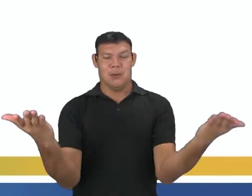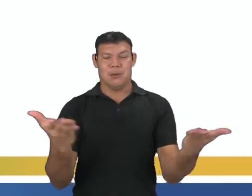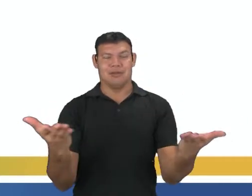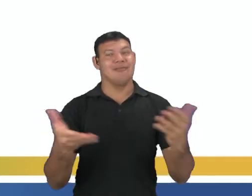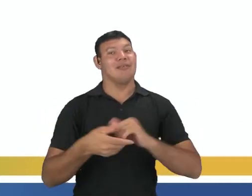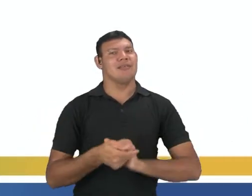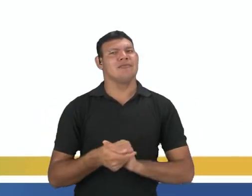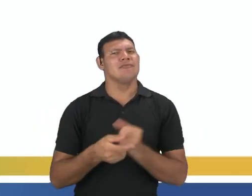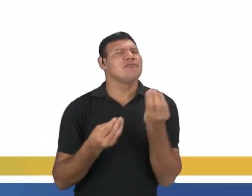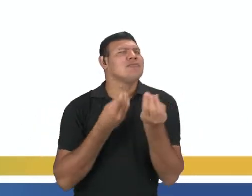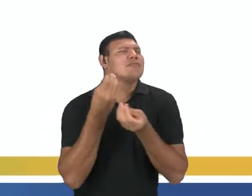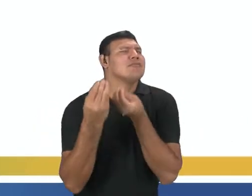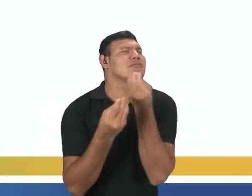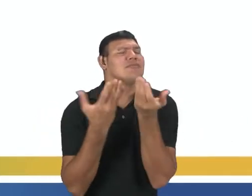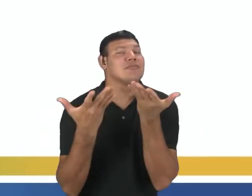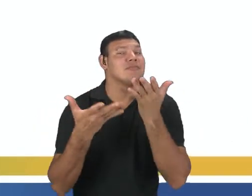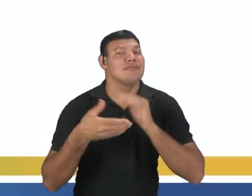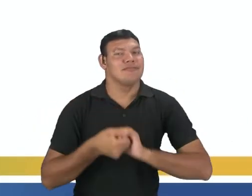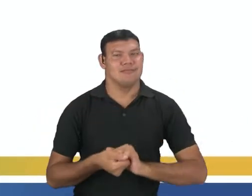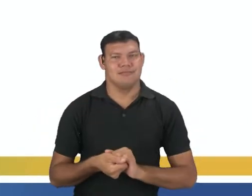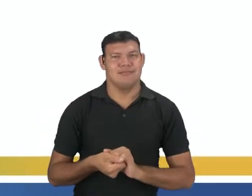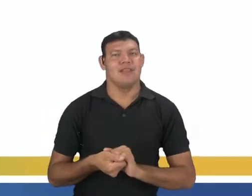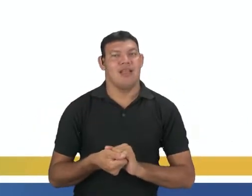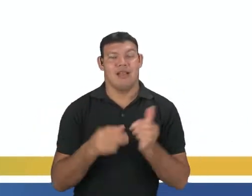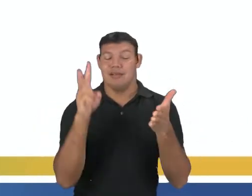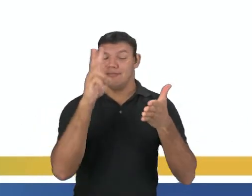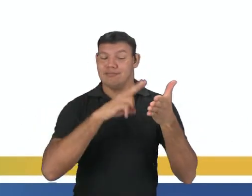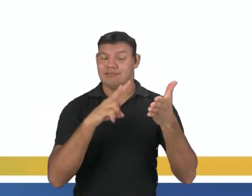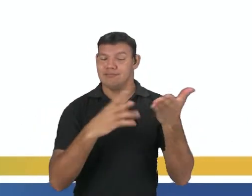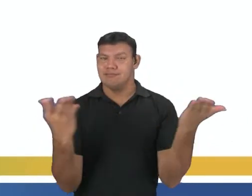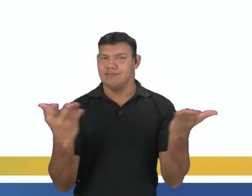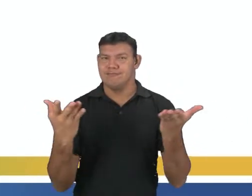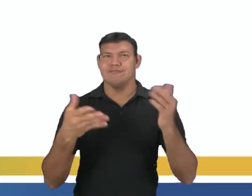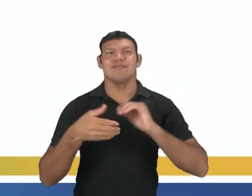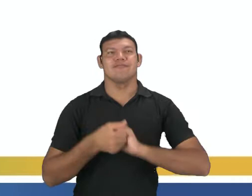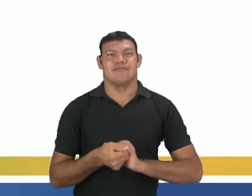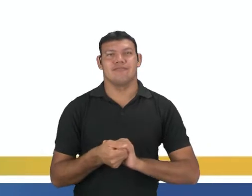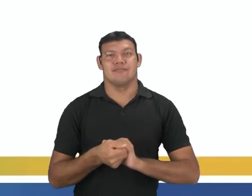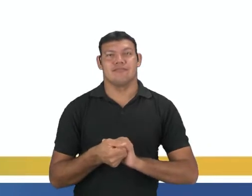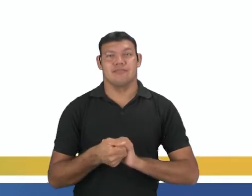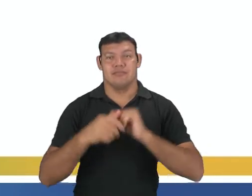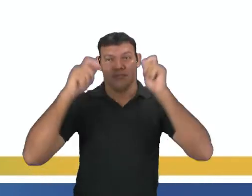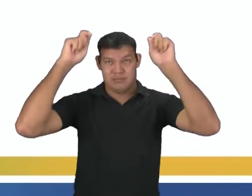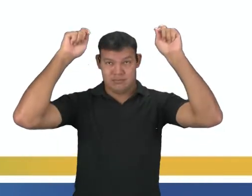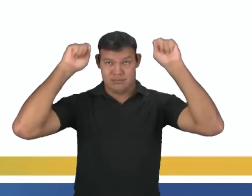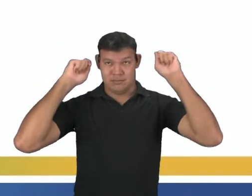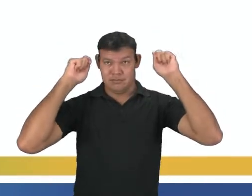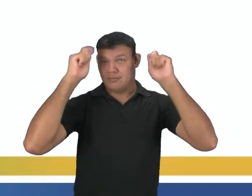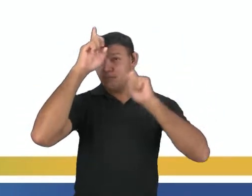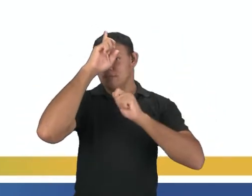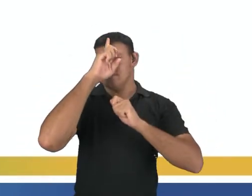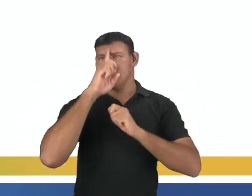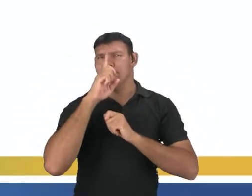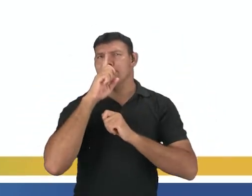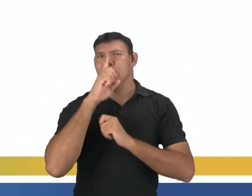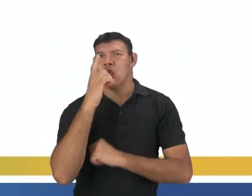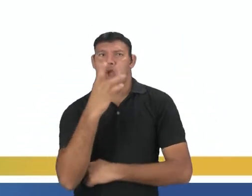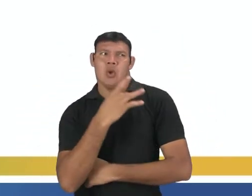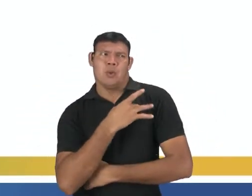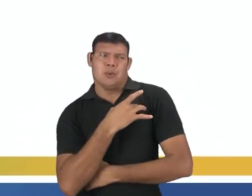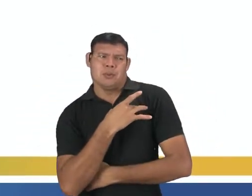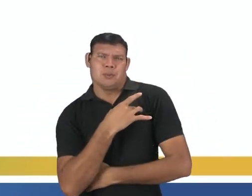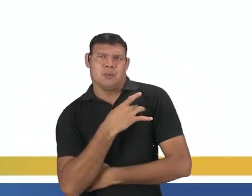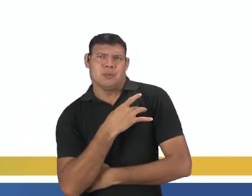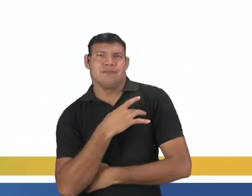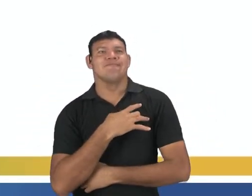como é que é essa história? Vamos ler aqui comigo. Era Chapeuzinho amarela de